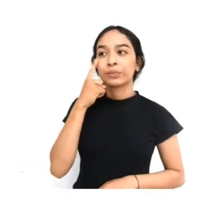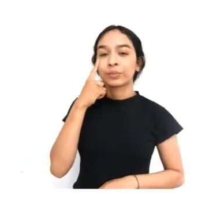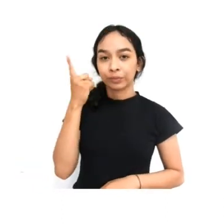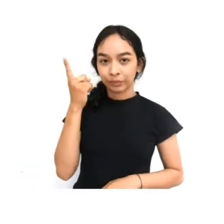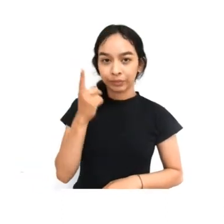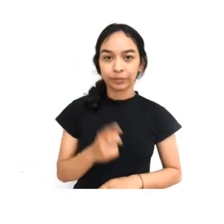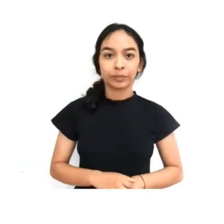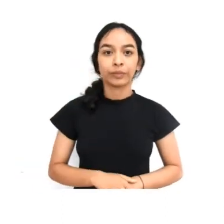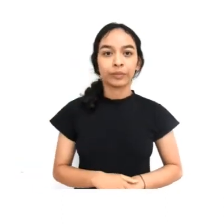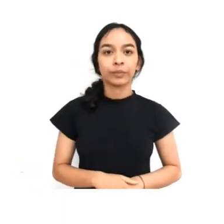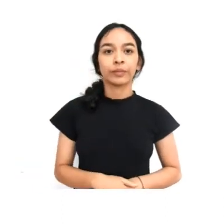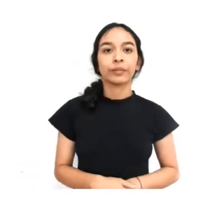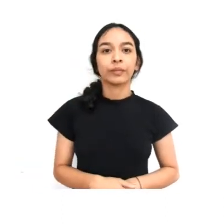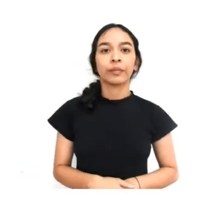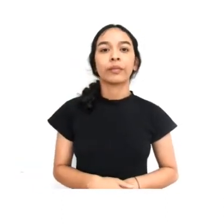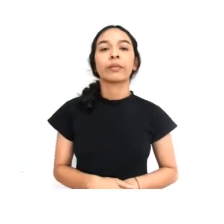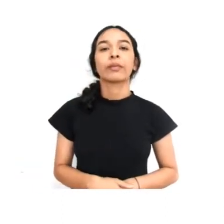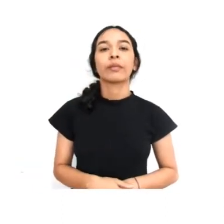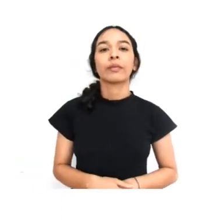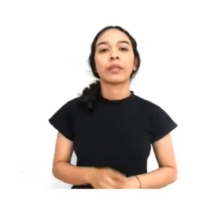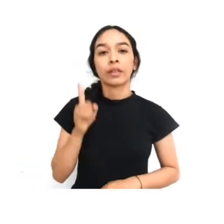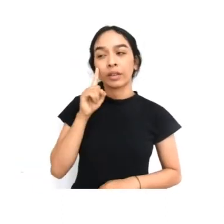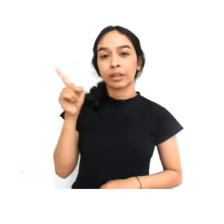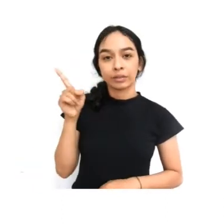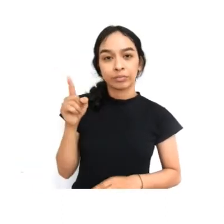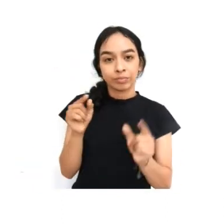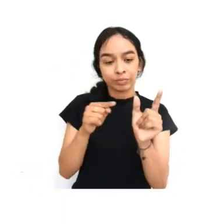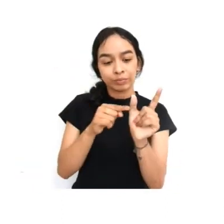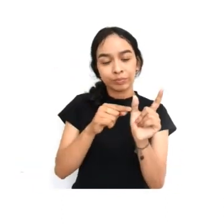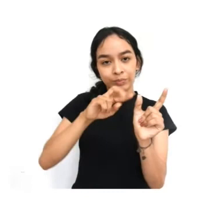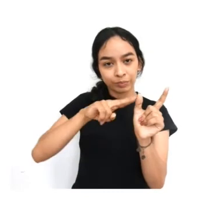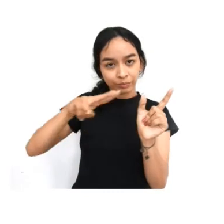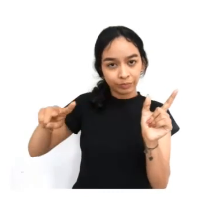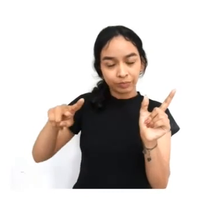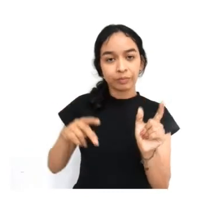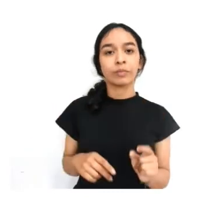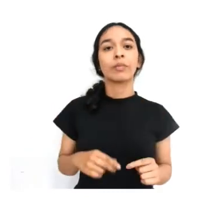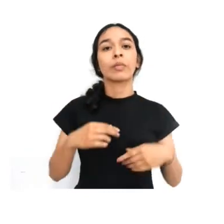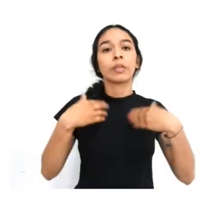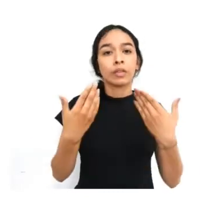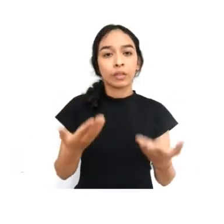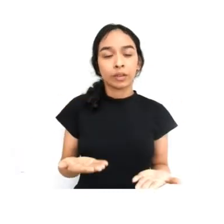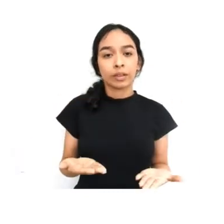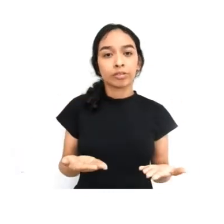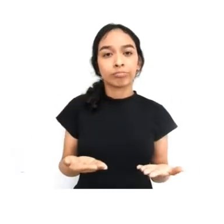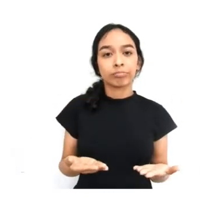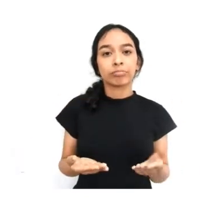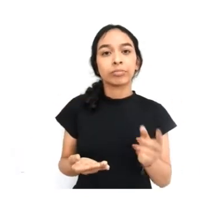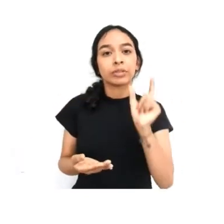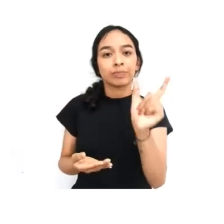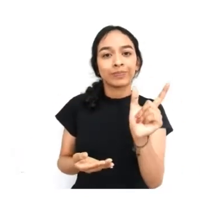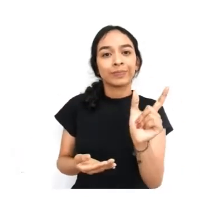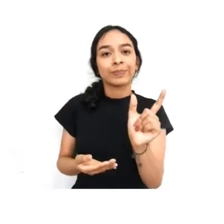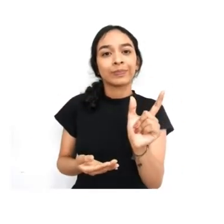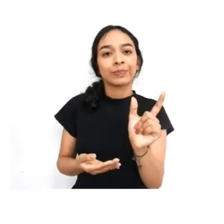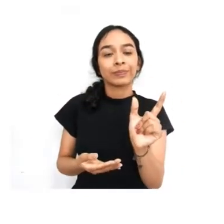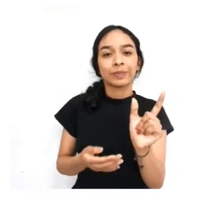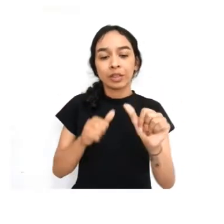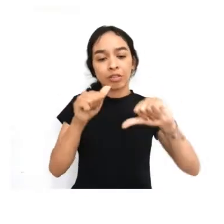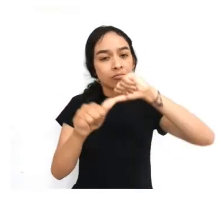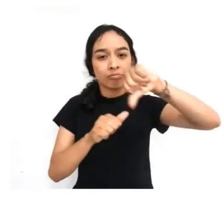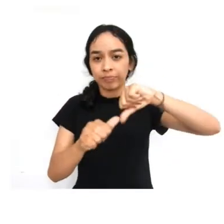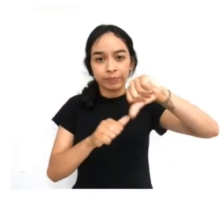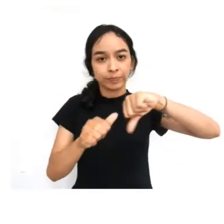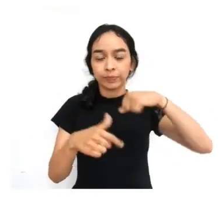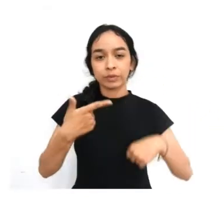aqui ninfa. Isto aqui é o radical, ou seja, é a parte da